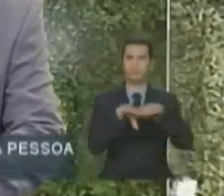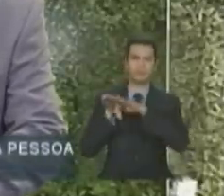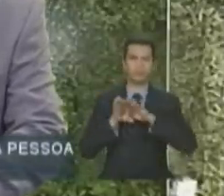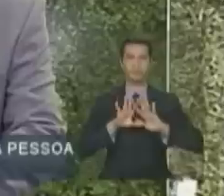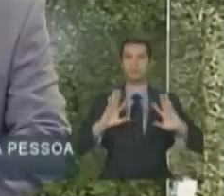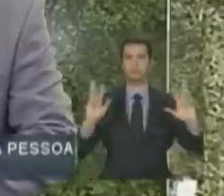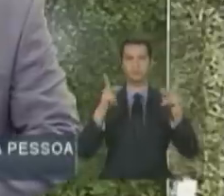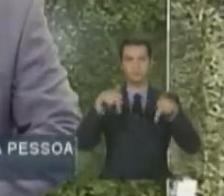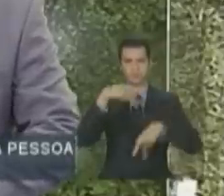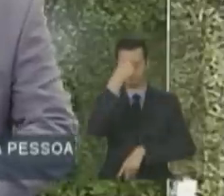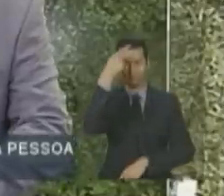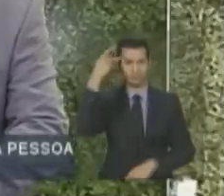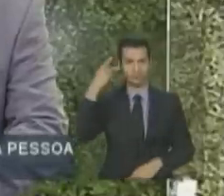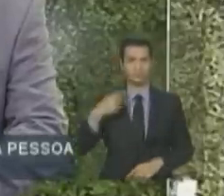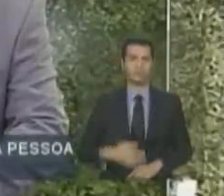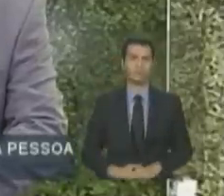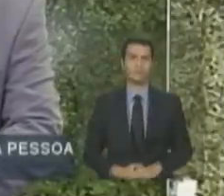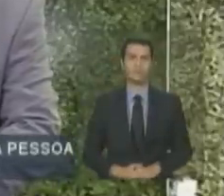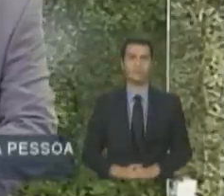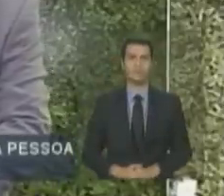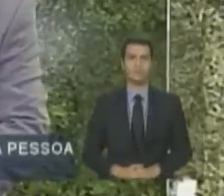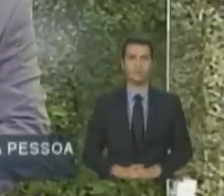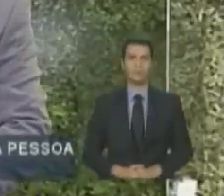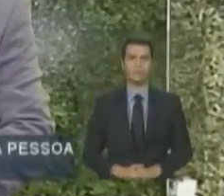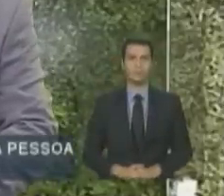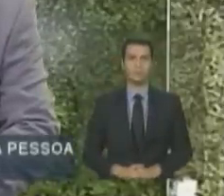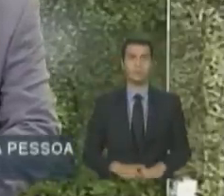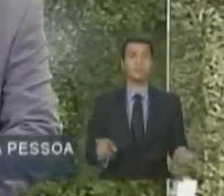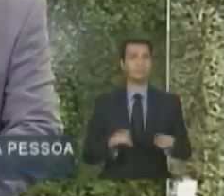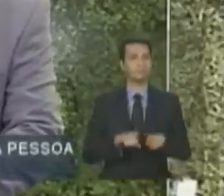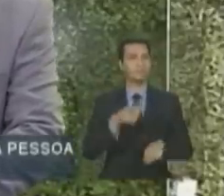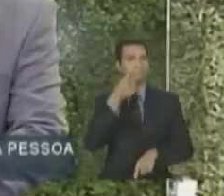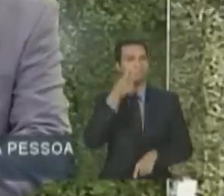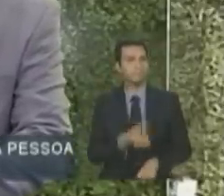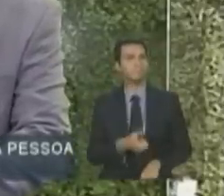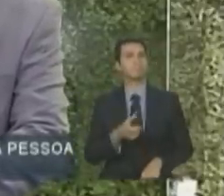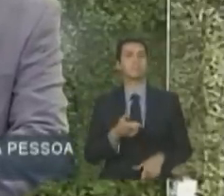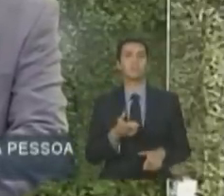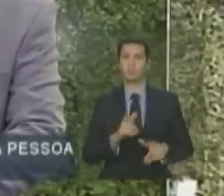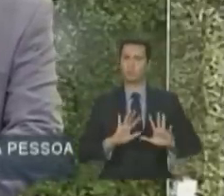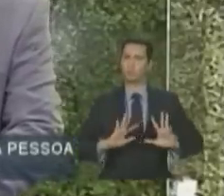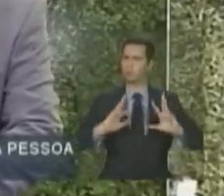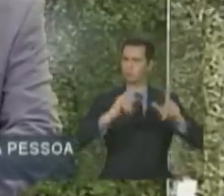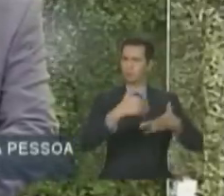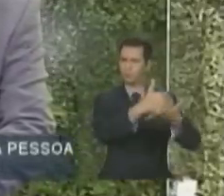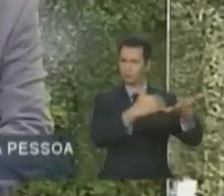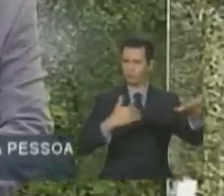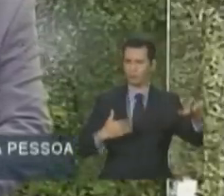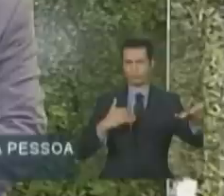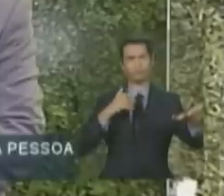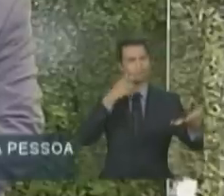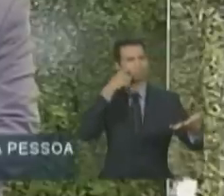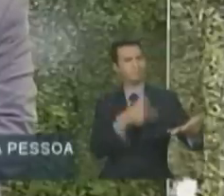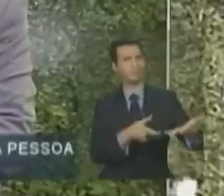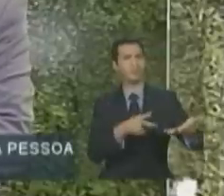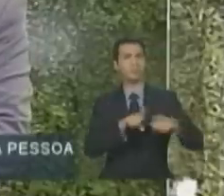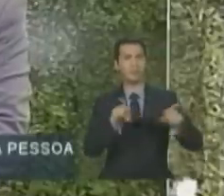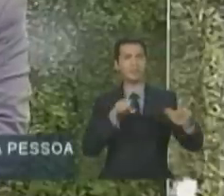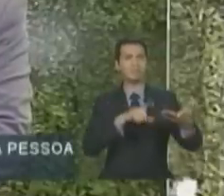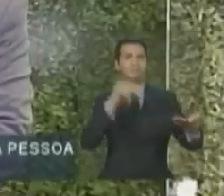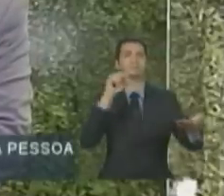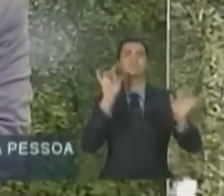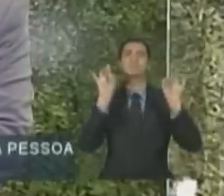pessoas. Uma ação bastante interessante também aqui no plano, tudo aqui é interessante, mas essa ação merece também um destaque, que